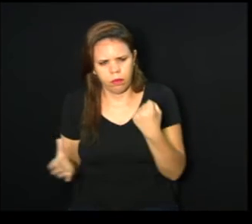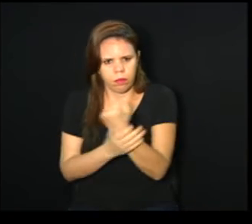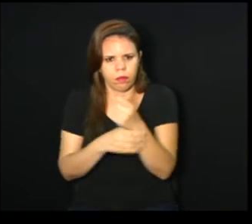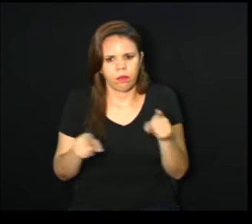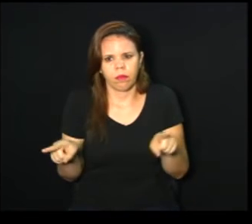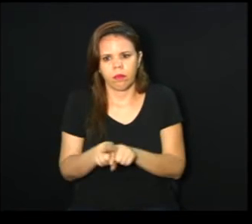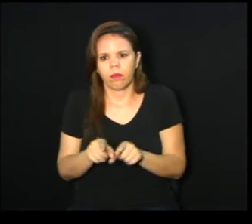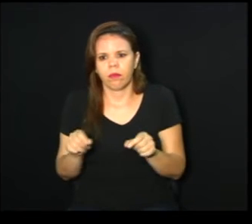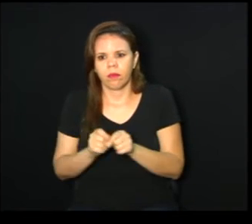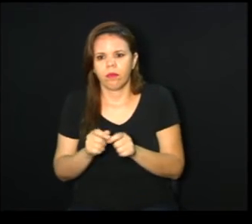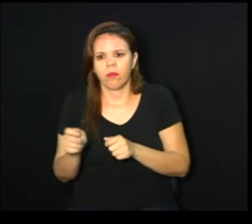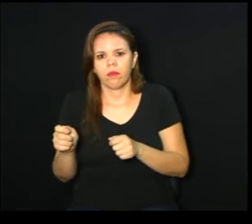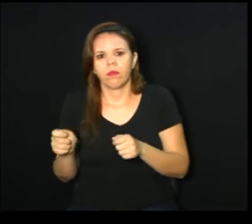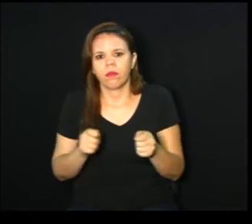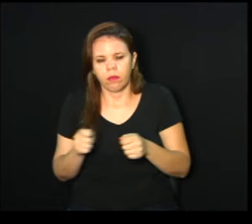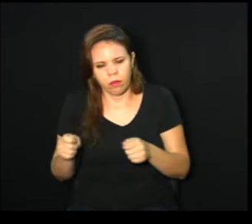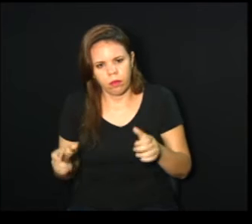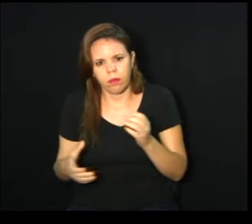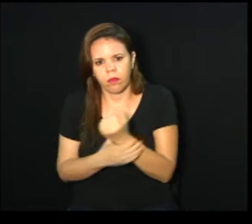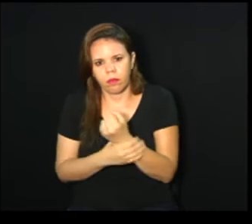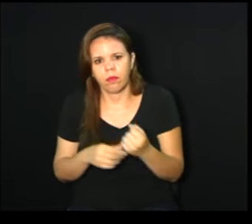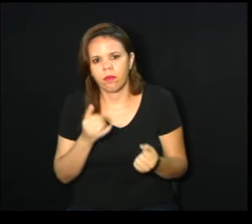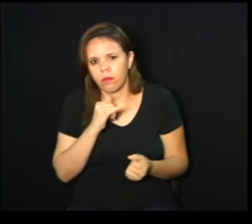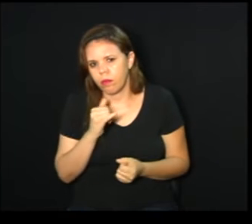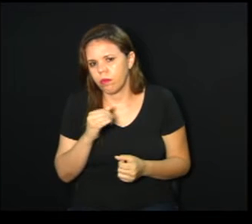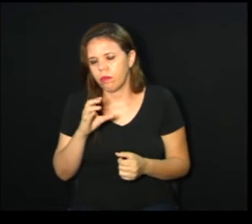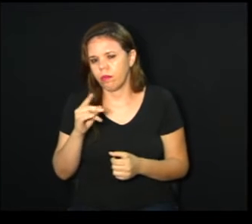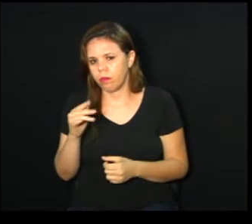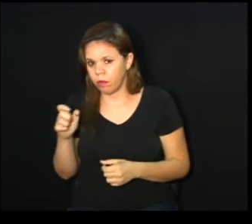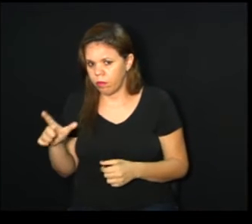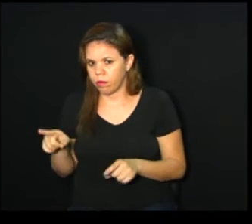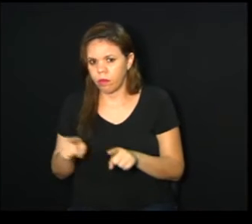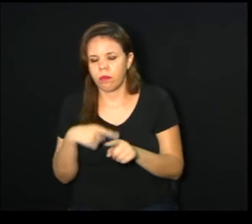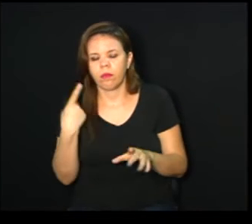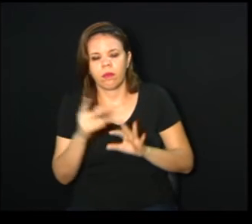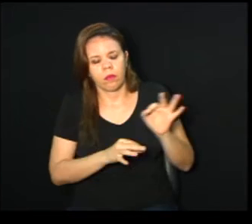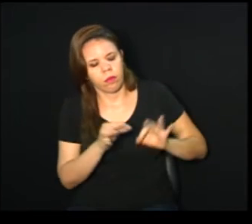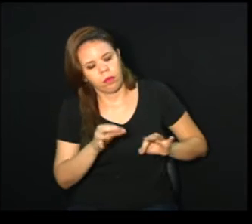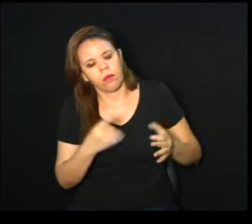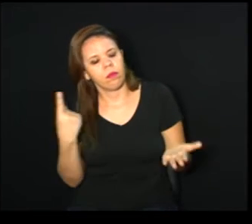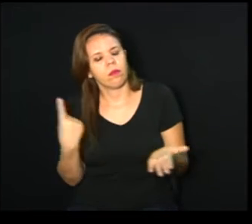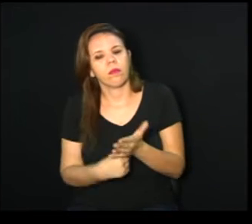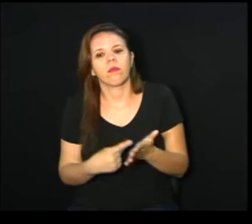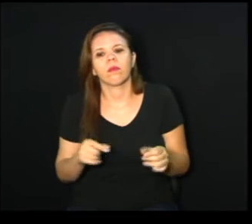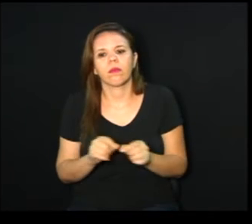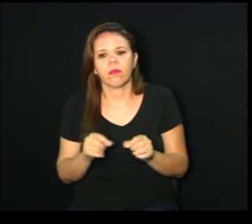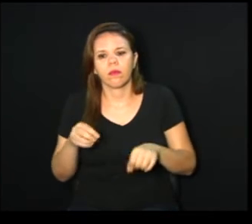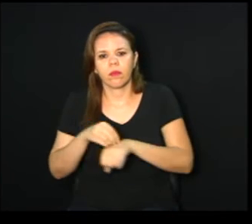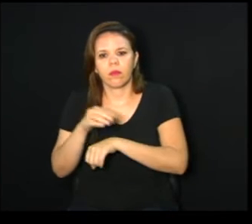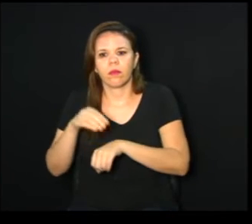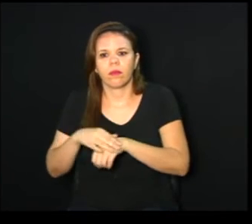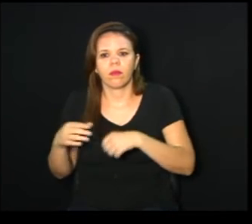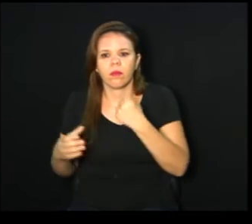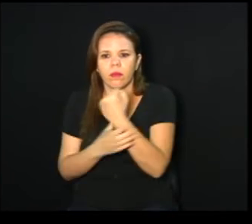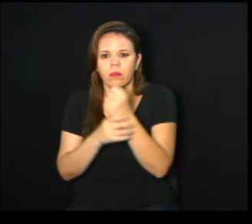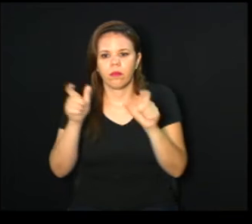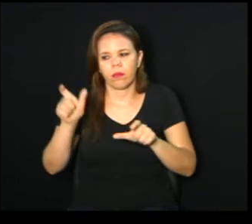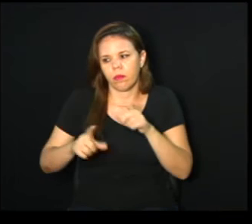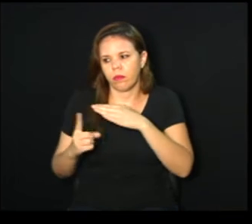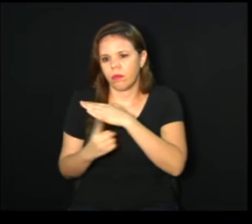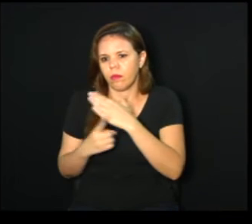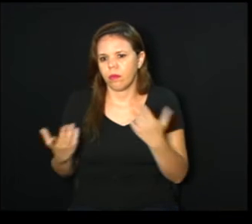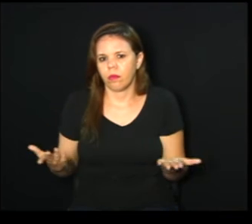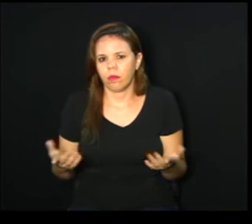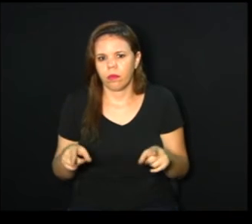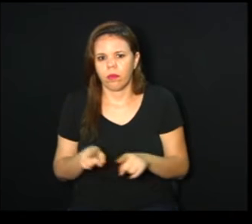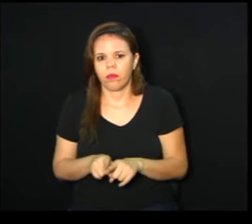valor inegociável para a CPFL. Então, nós também temos nos nossos projetos esse compromisso, levar segurança ao nosso consumidor.